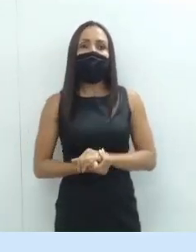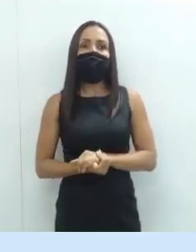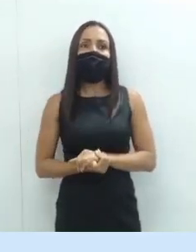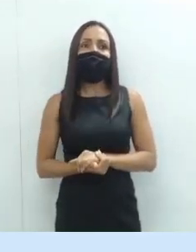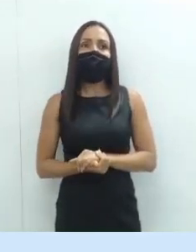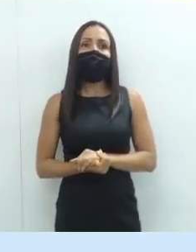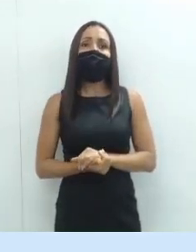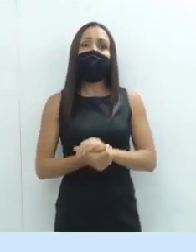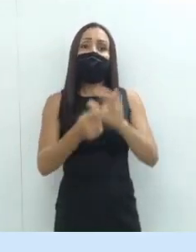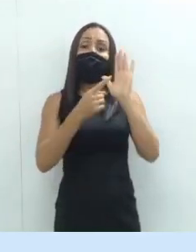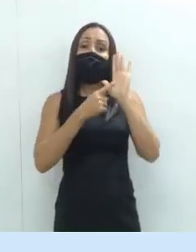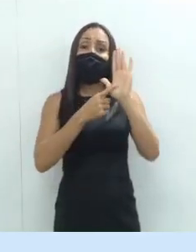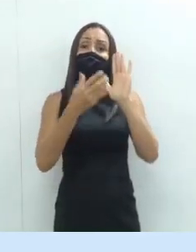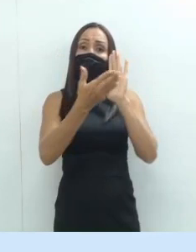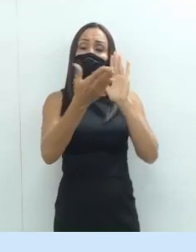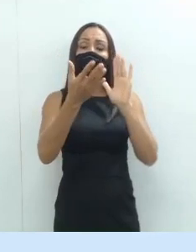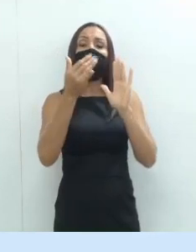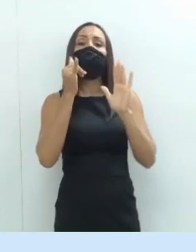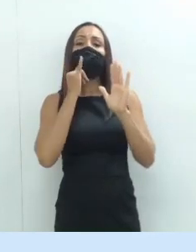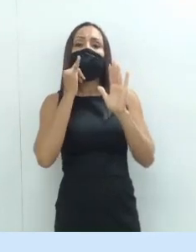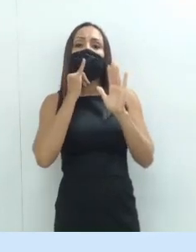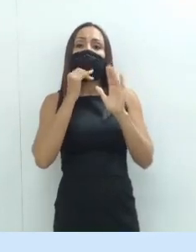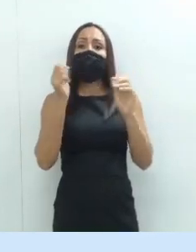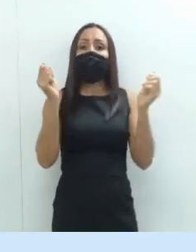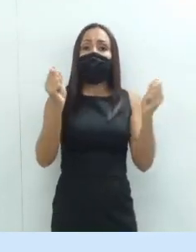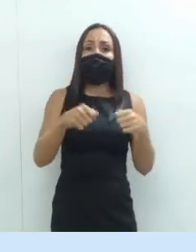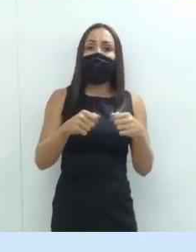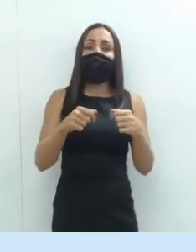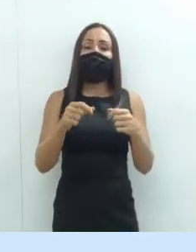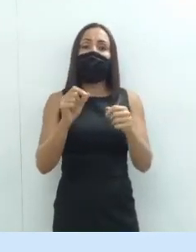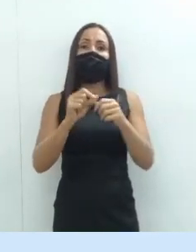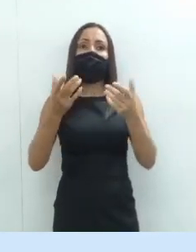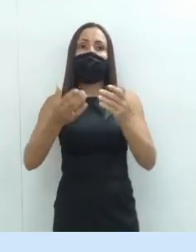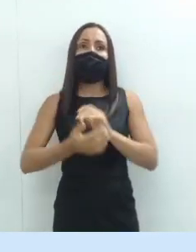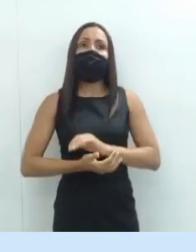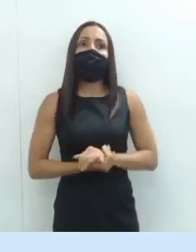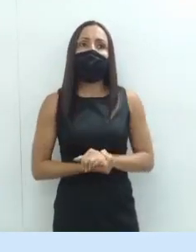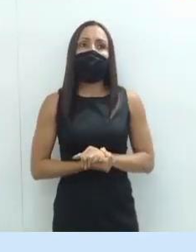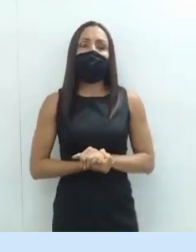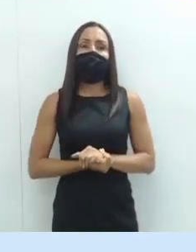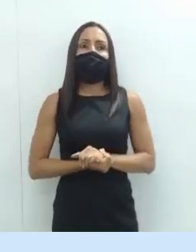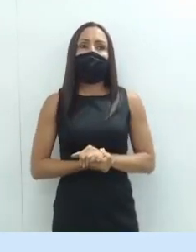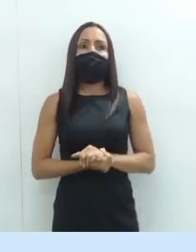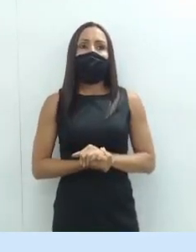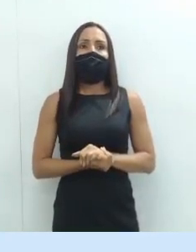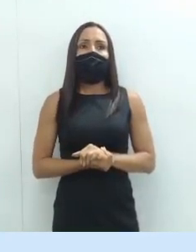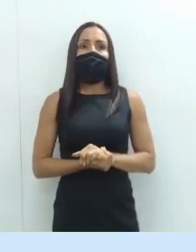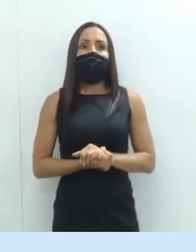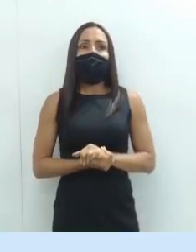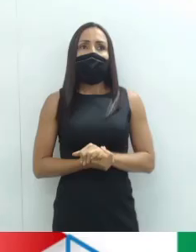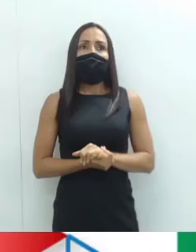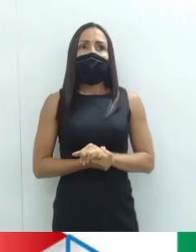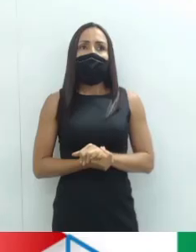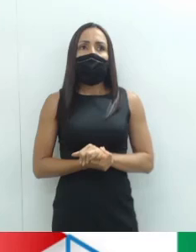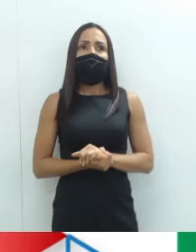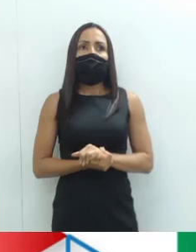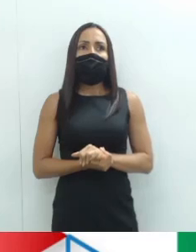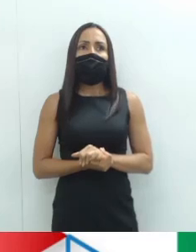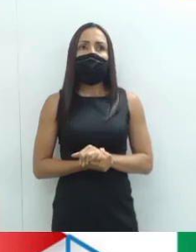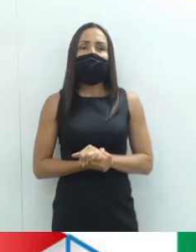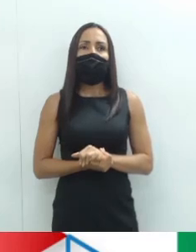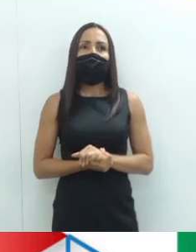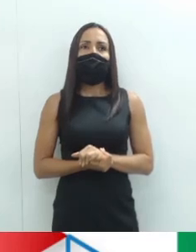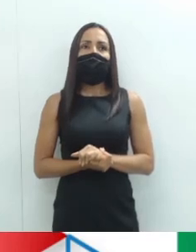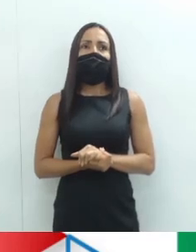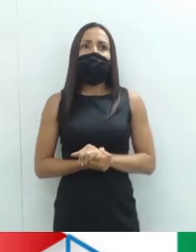para vocês um exemplo de como isso pode ser feito. Vamos dar uma olhadinha na tela. Olha só. Trouxe aqui